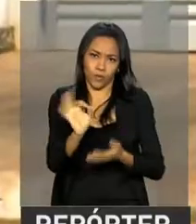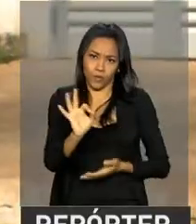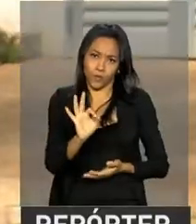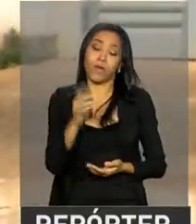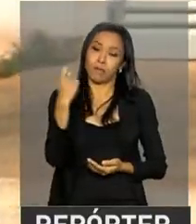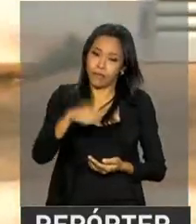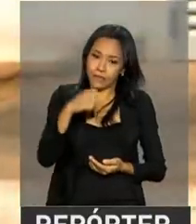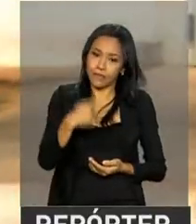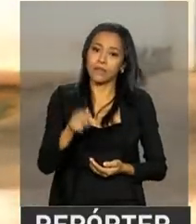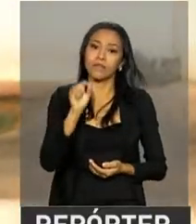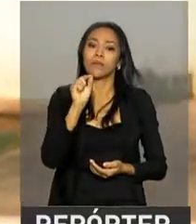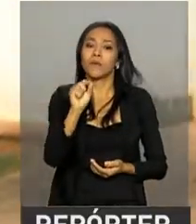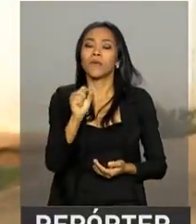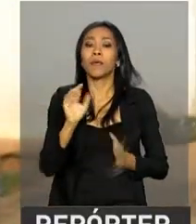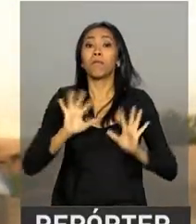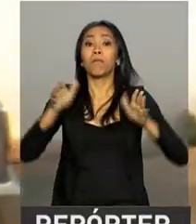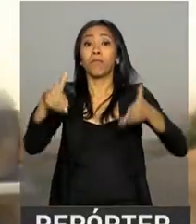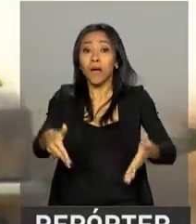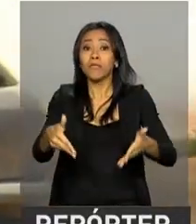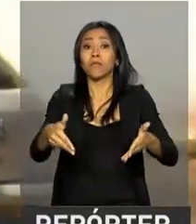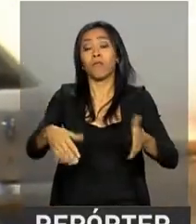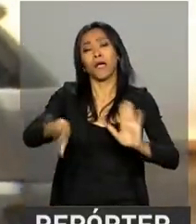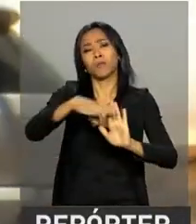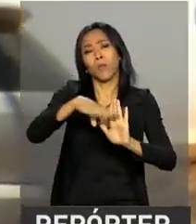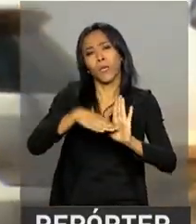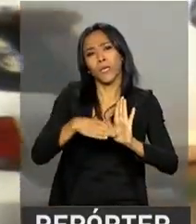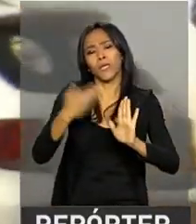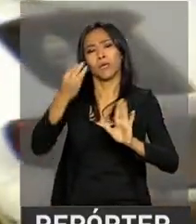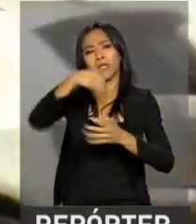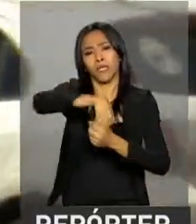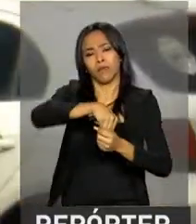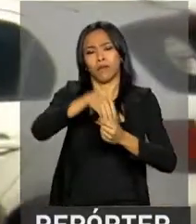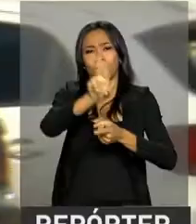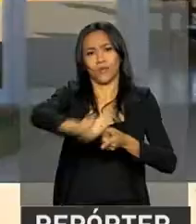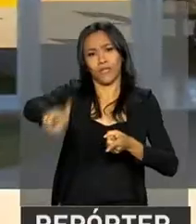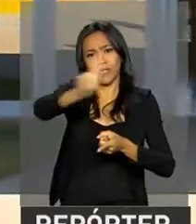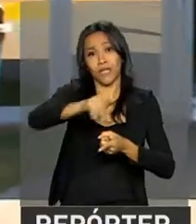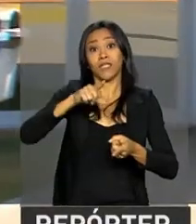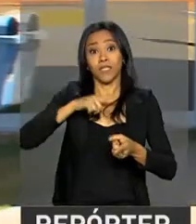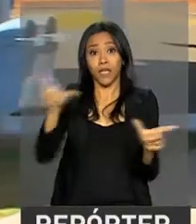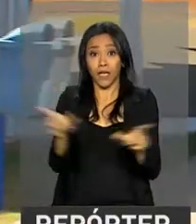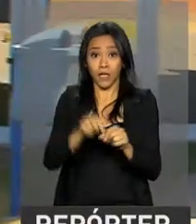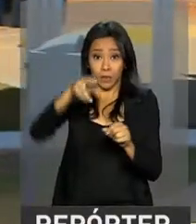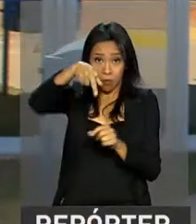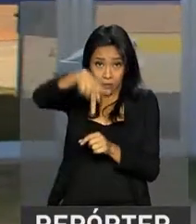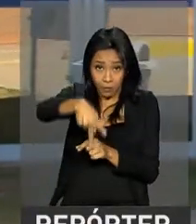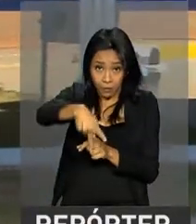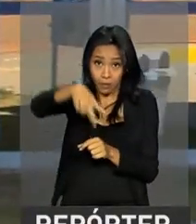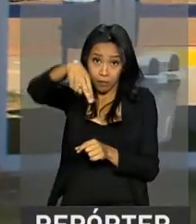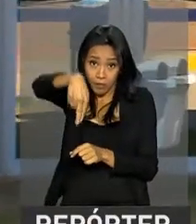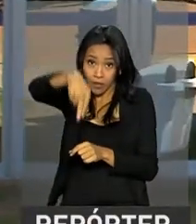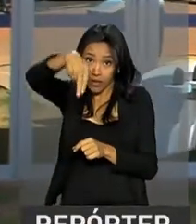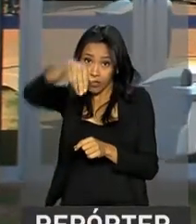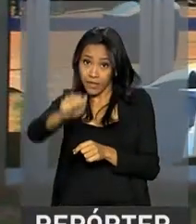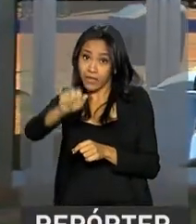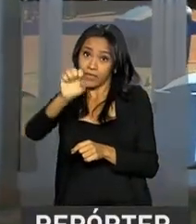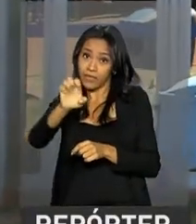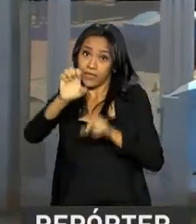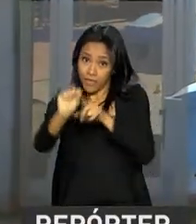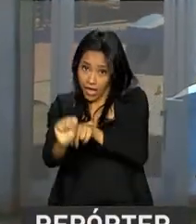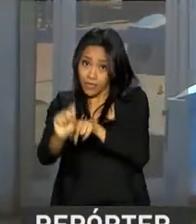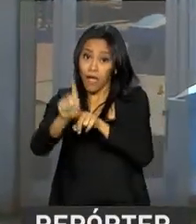fazer parte dos programas da universidade que tem como base o ppi nice o programa nacional de assistência